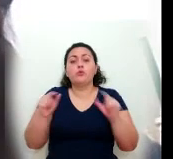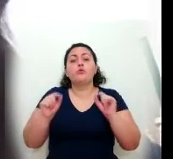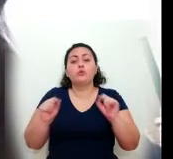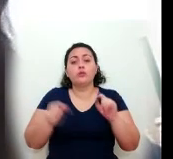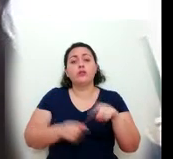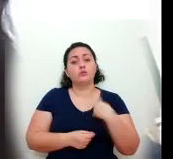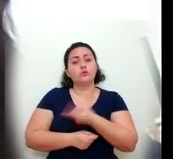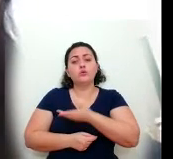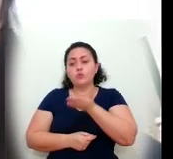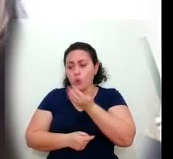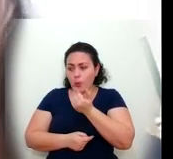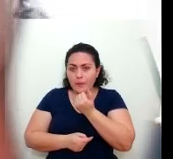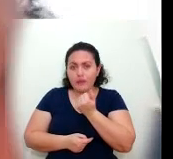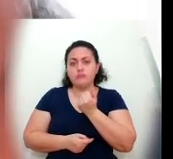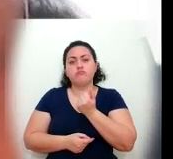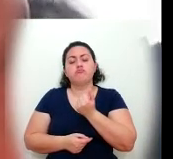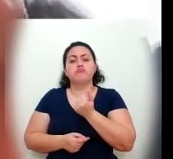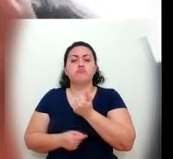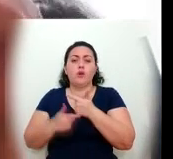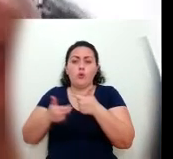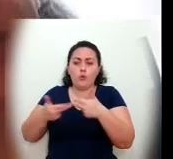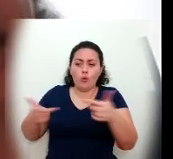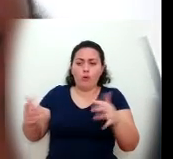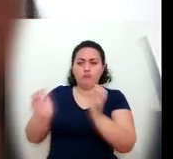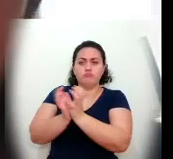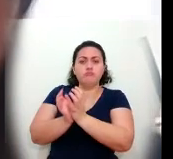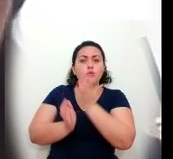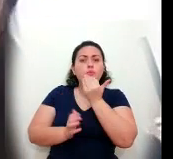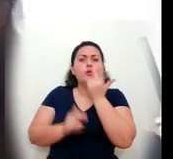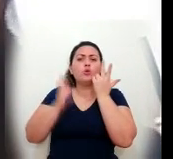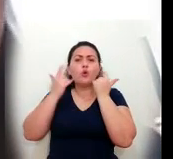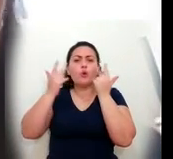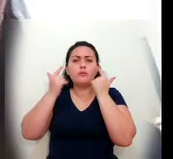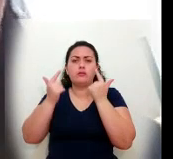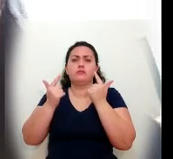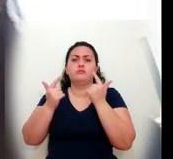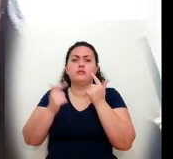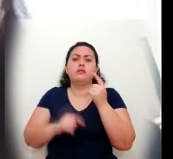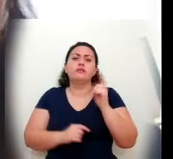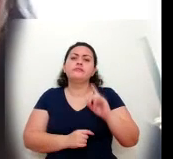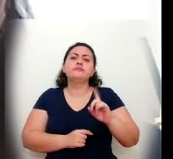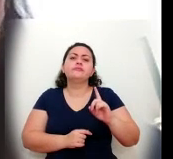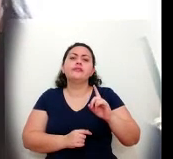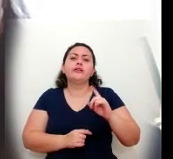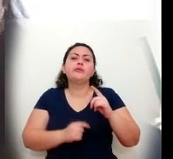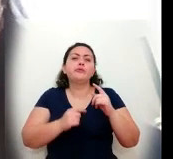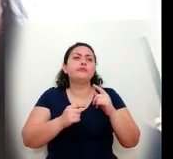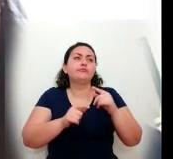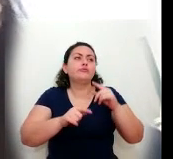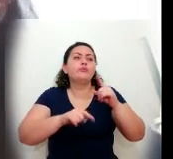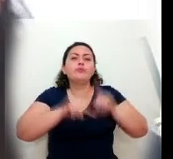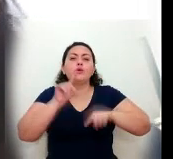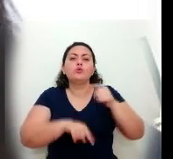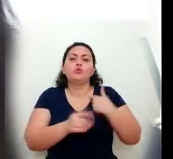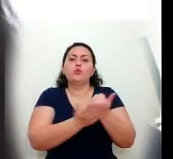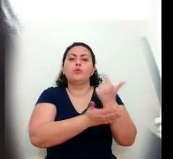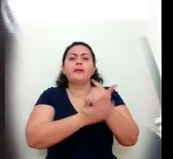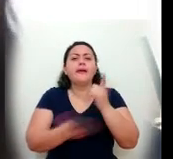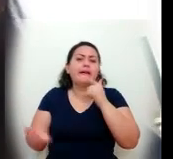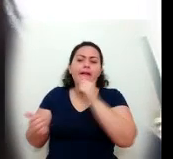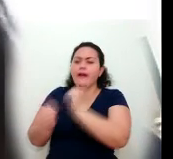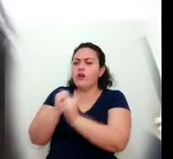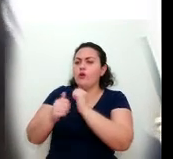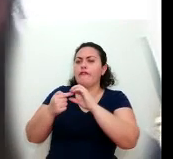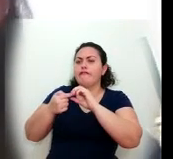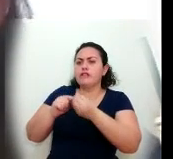via de regra, a gente comendo alimentos, né? Que são alimentos comuns, não produtos alimentares, né? Mas é o arroz, feijão,